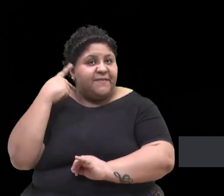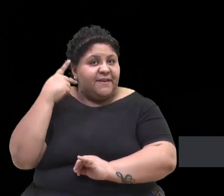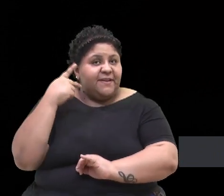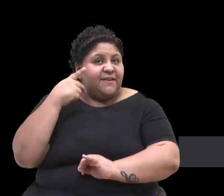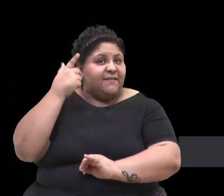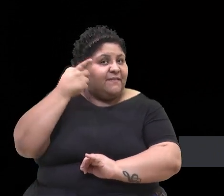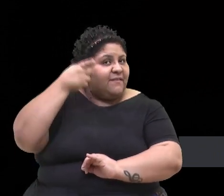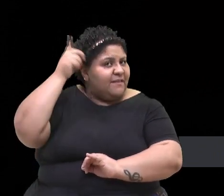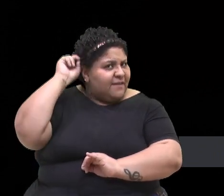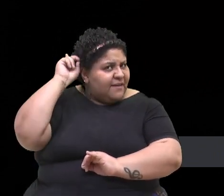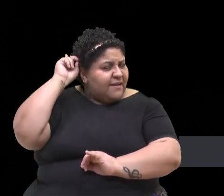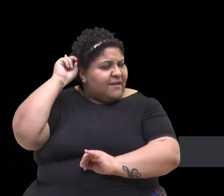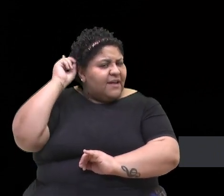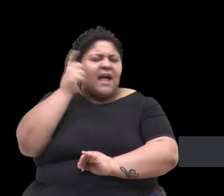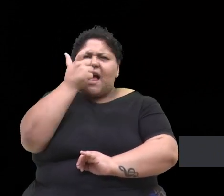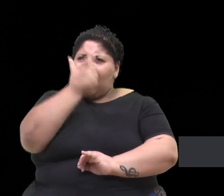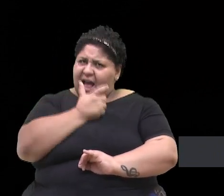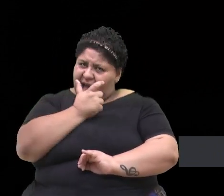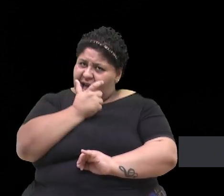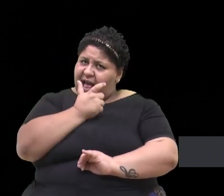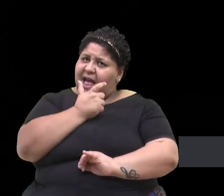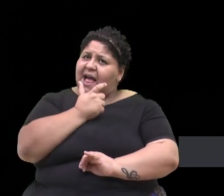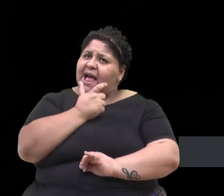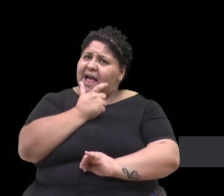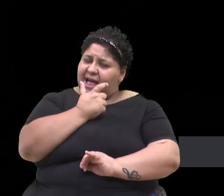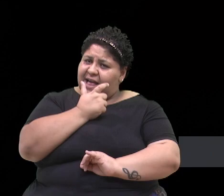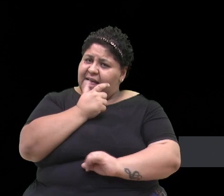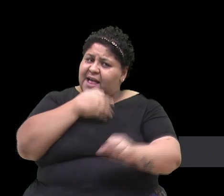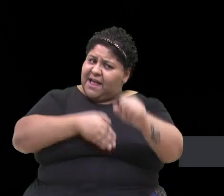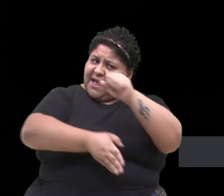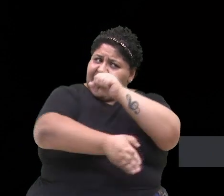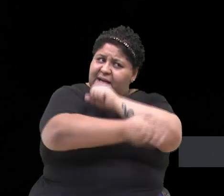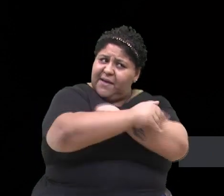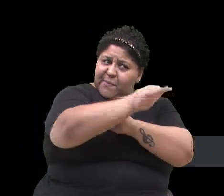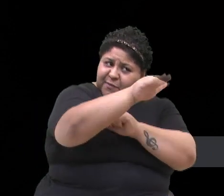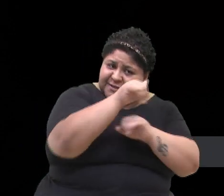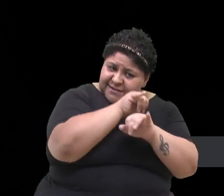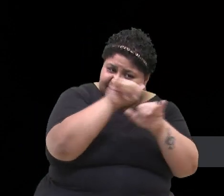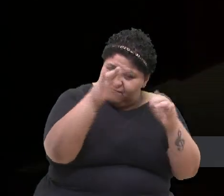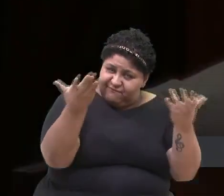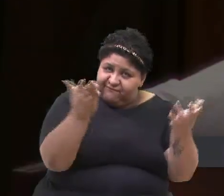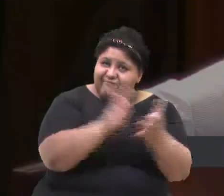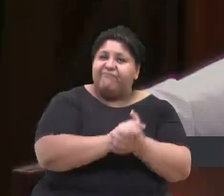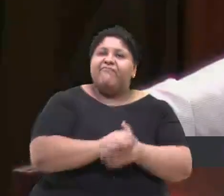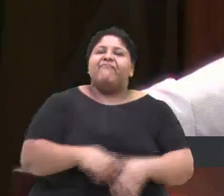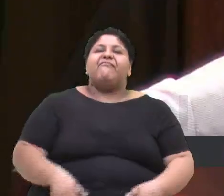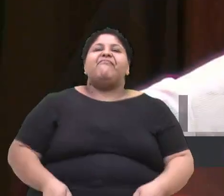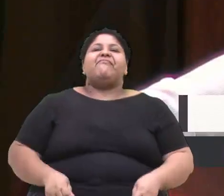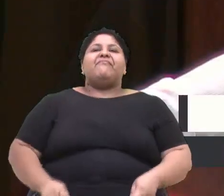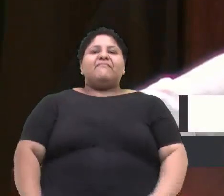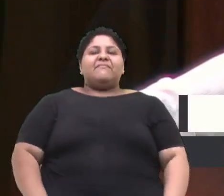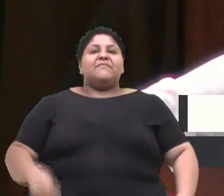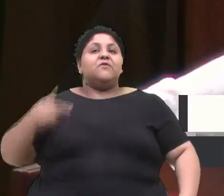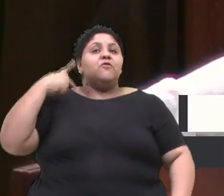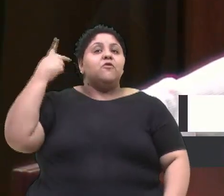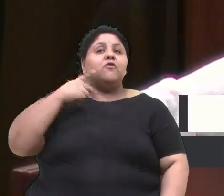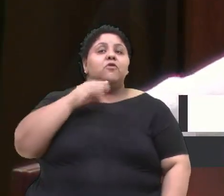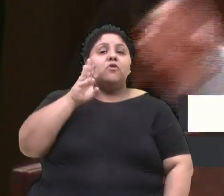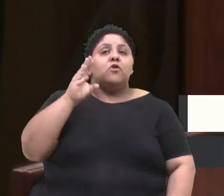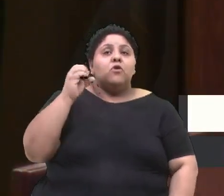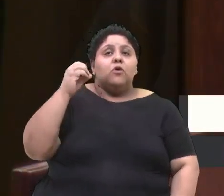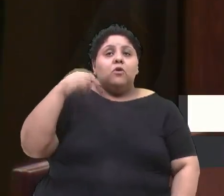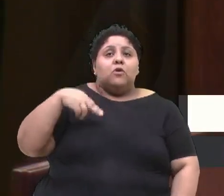Acho que dessas nossas idas a gente acaba buscando informações. O vereador Bongás destinou,